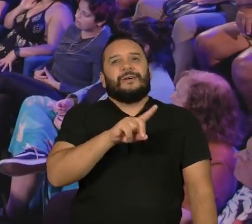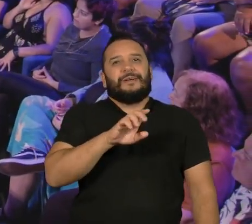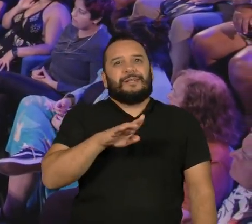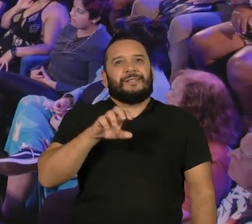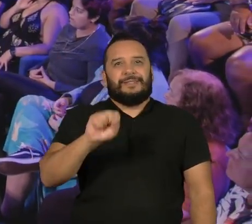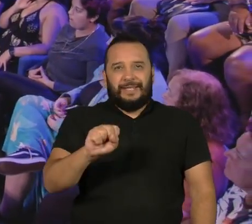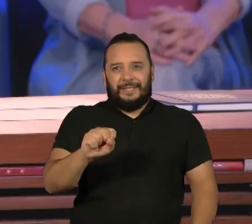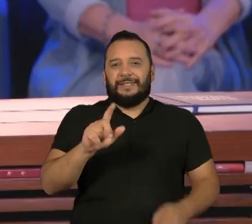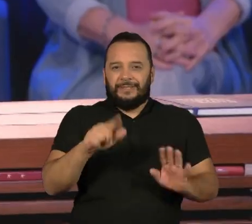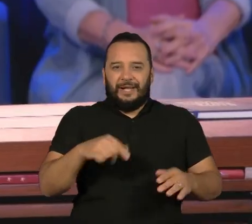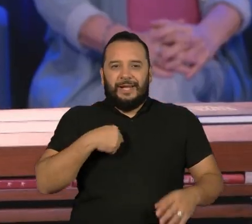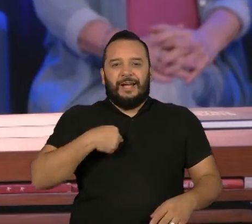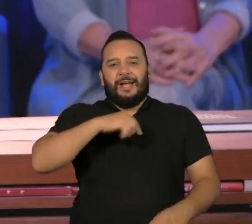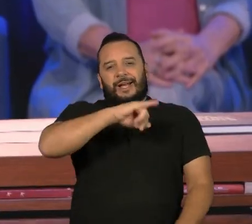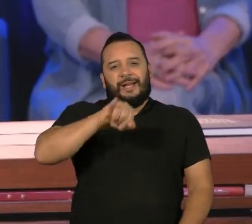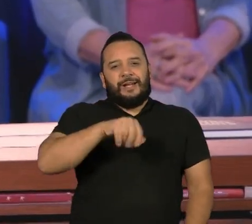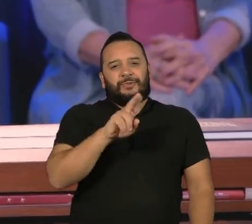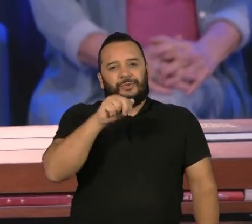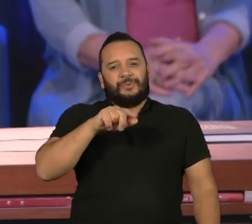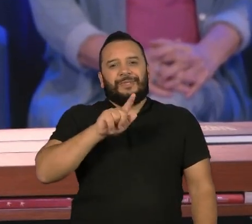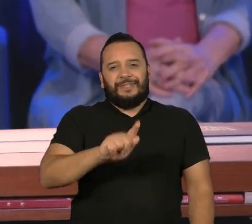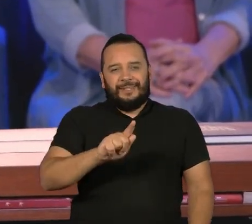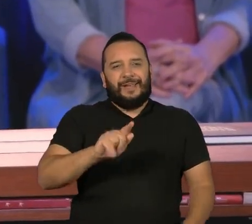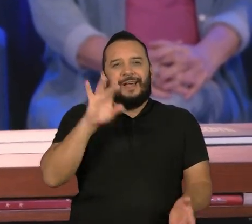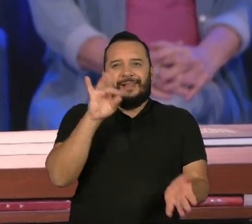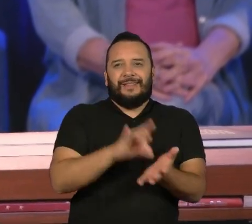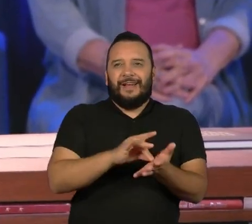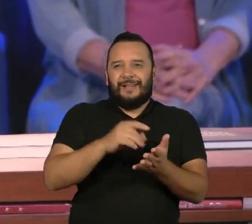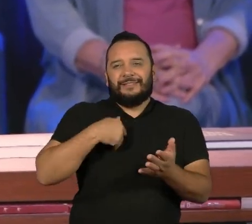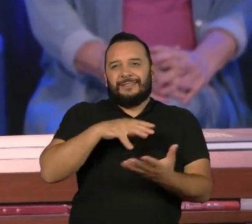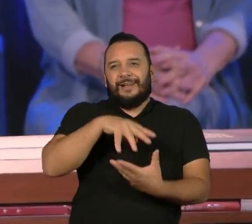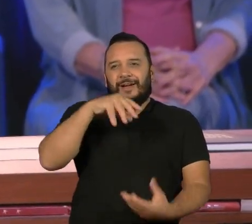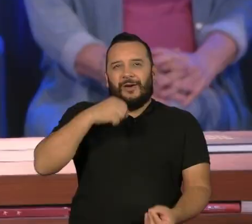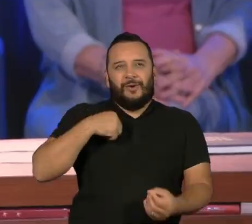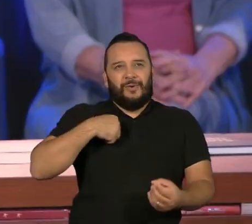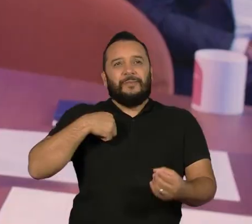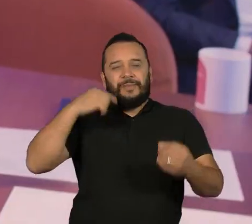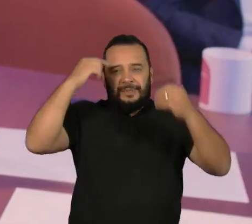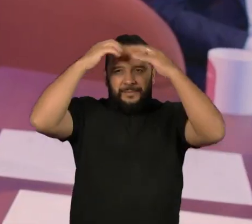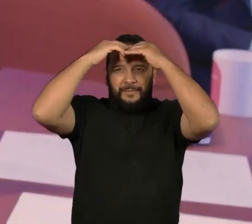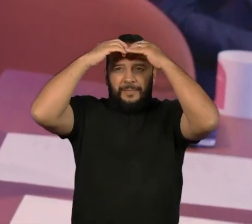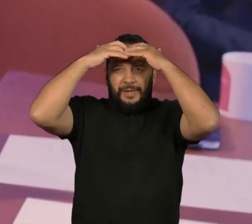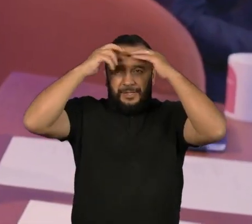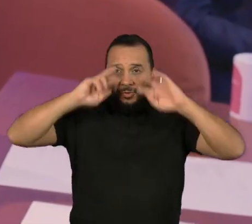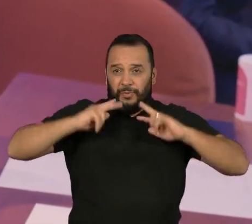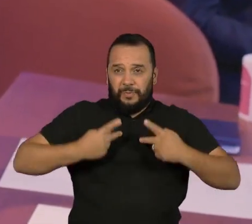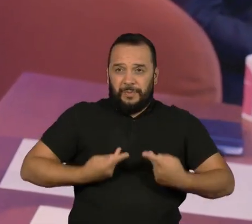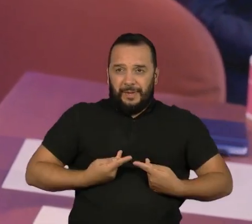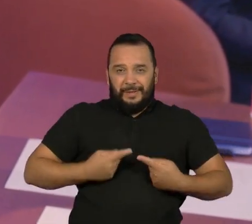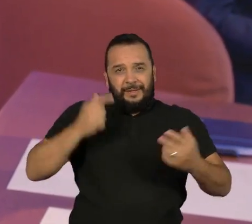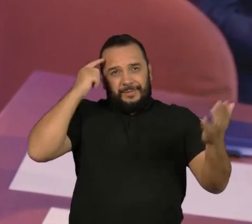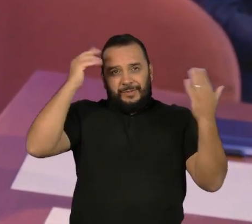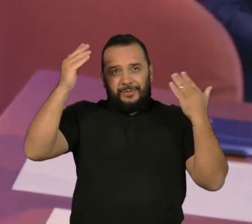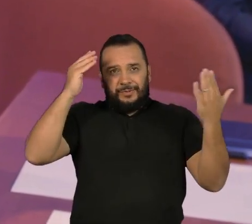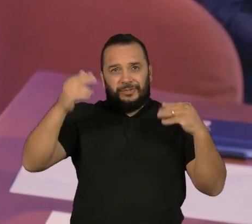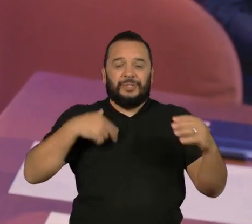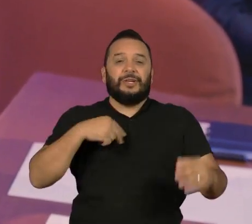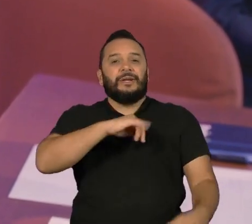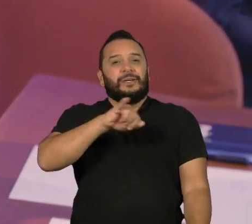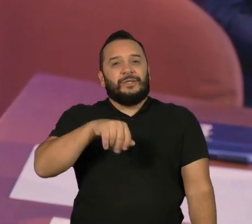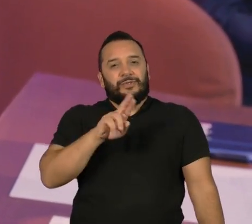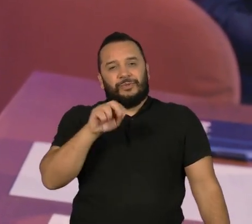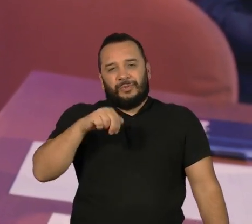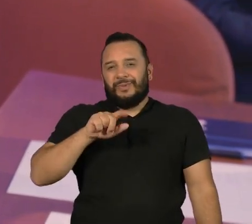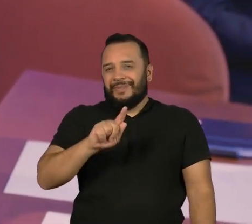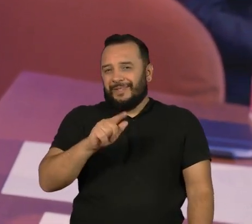realidade da alma, a psicologia da mente humana. Jung não é um autor fácil da gente